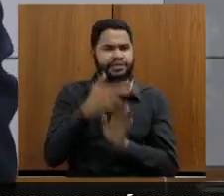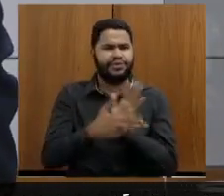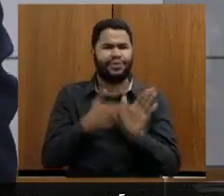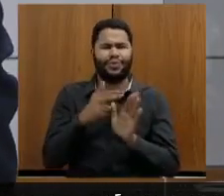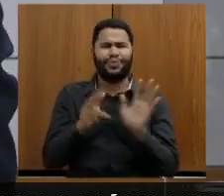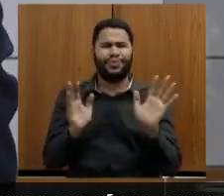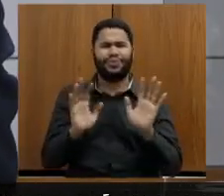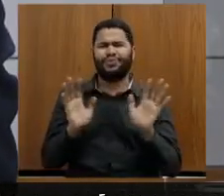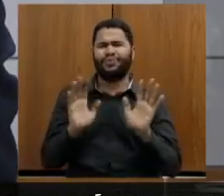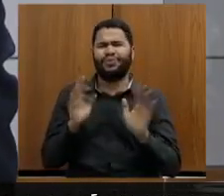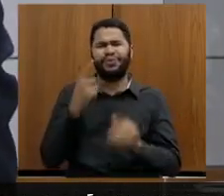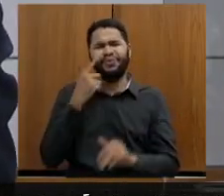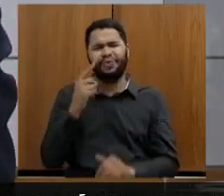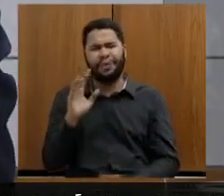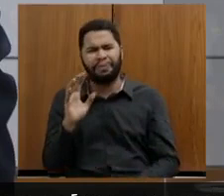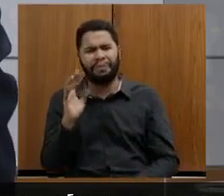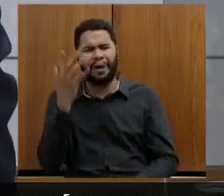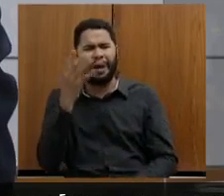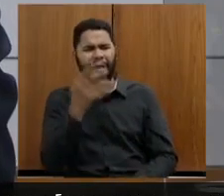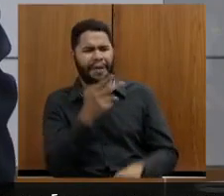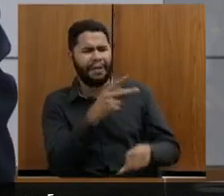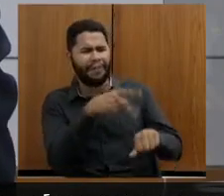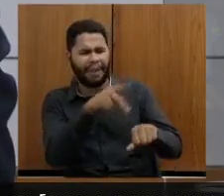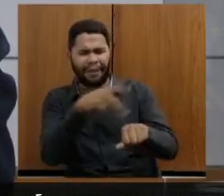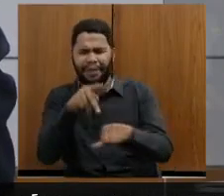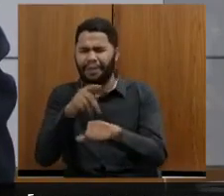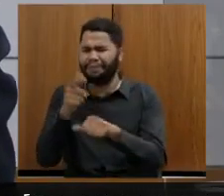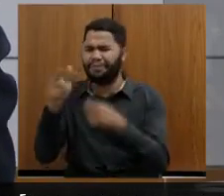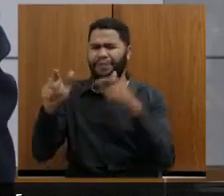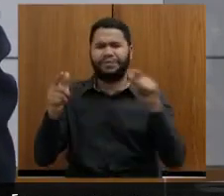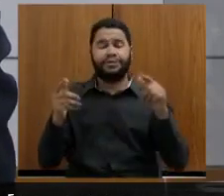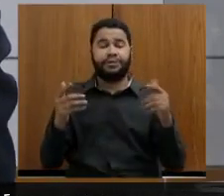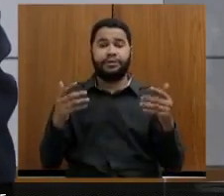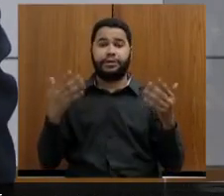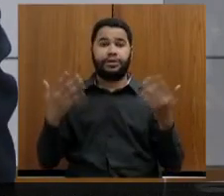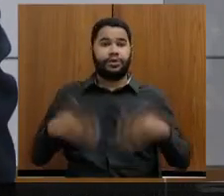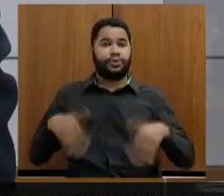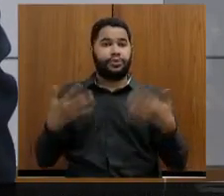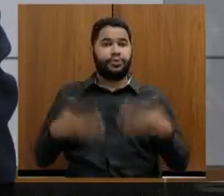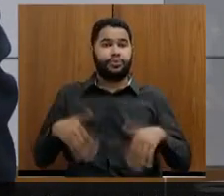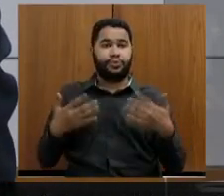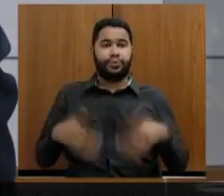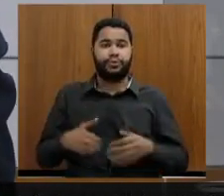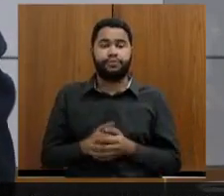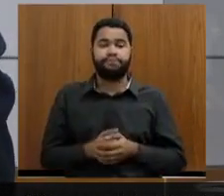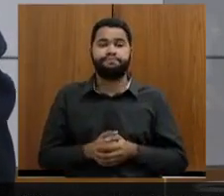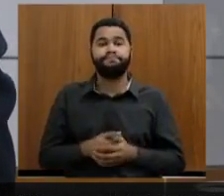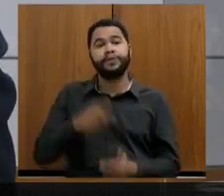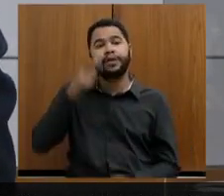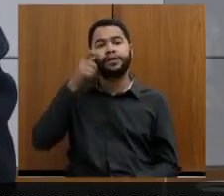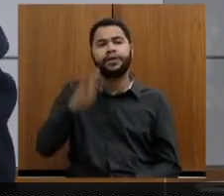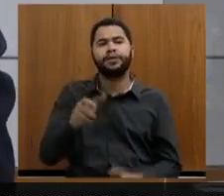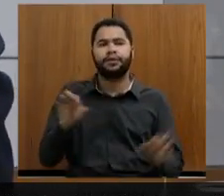não é quando a gente vê que acontece em outros países aí é um é algo terrível interessante para terminar mesmo